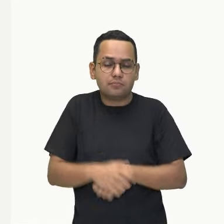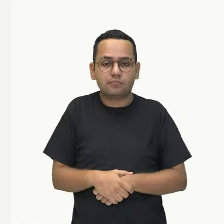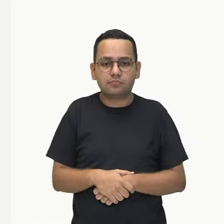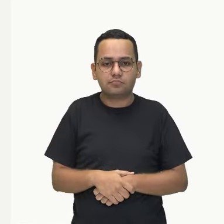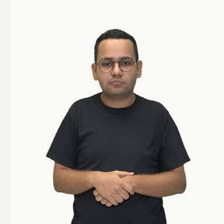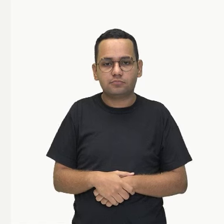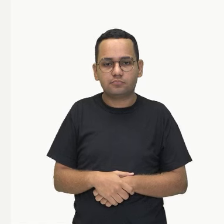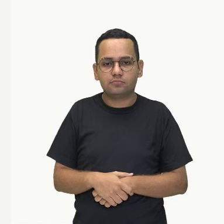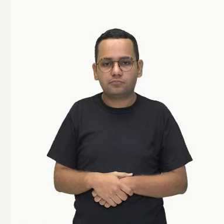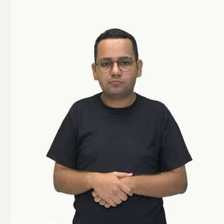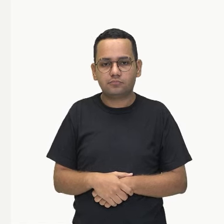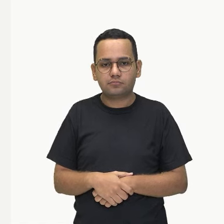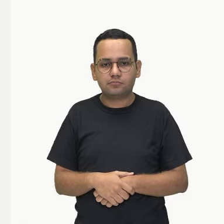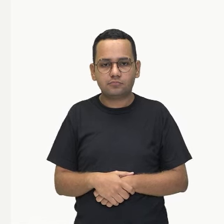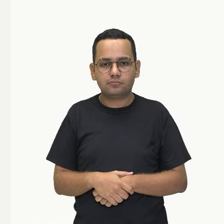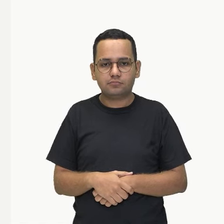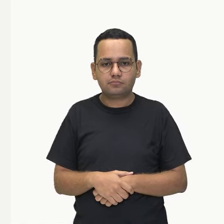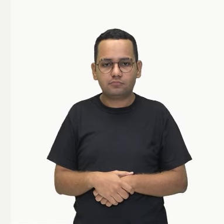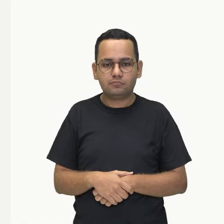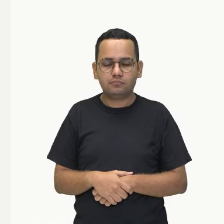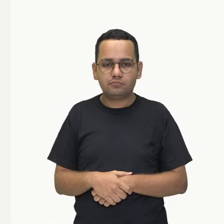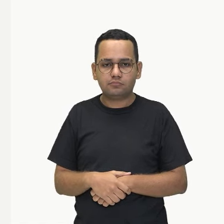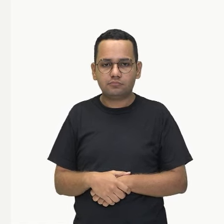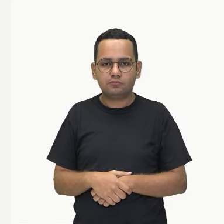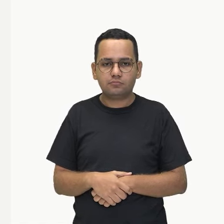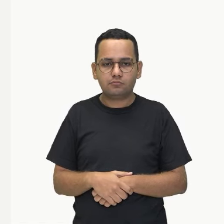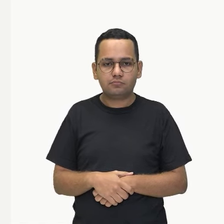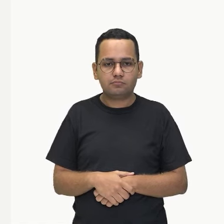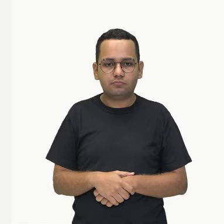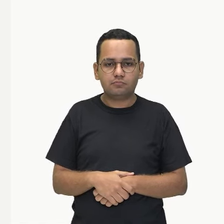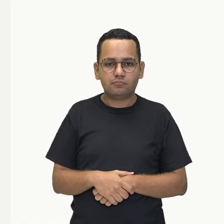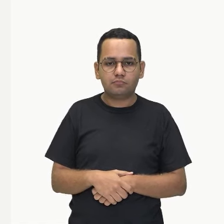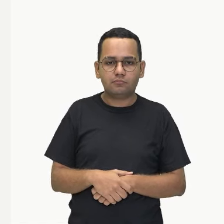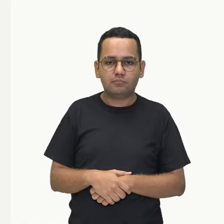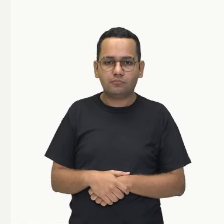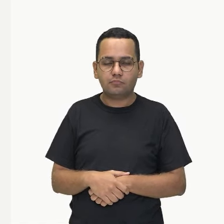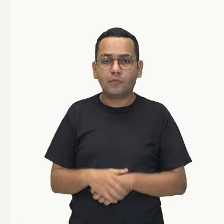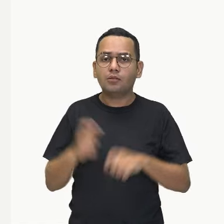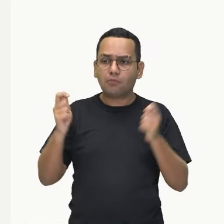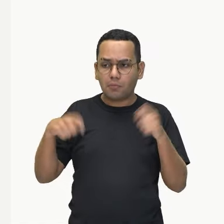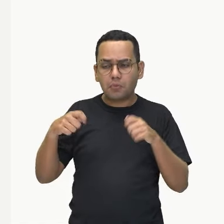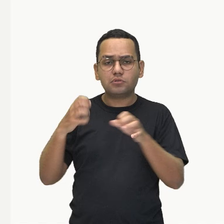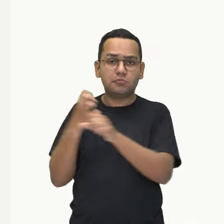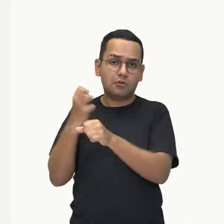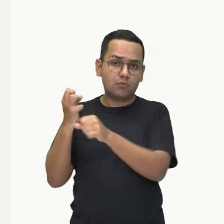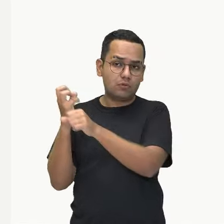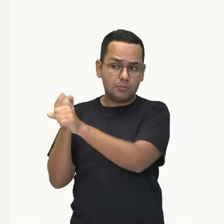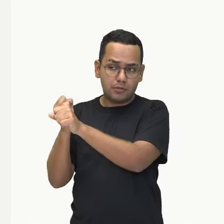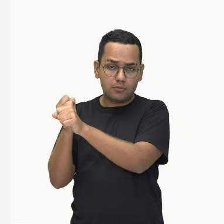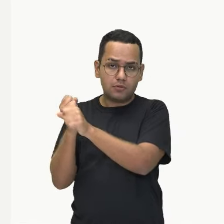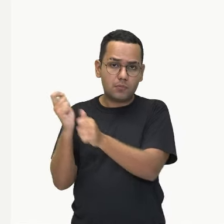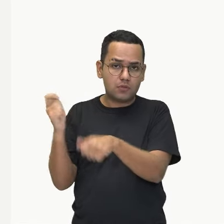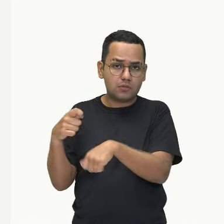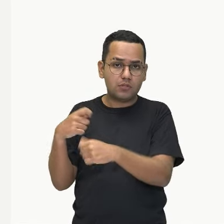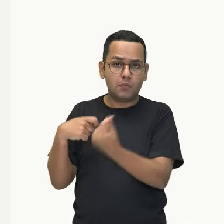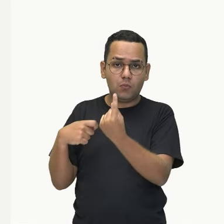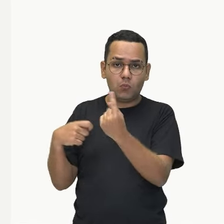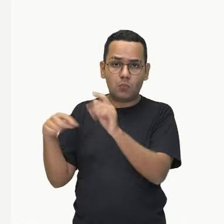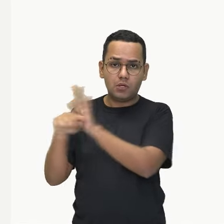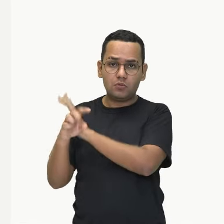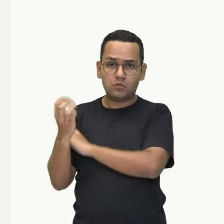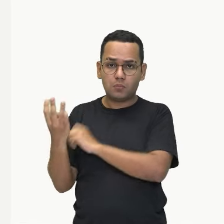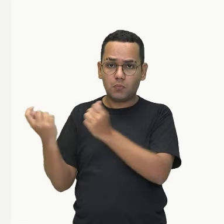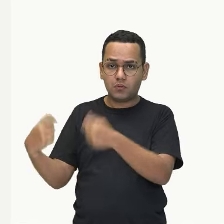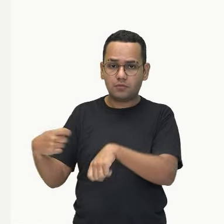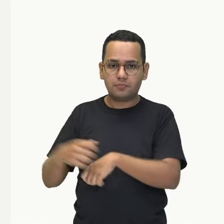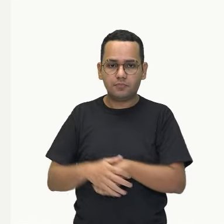tem. Ah, então eu posso fazer o cálculo de 1 menos 3, normalmente. Observe que os